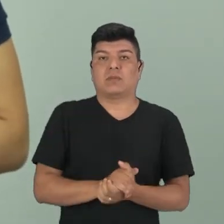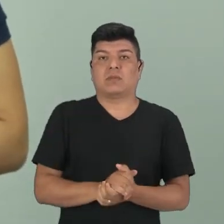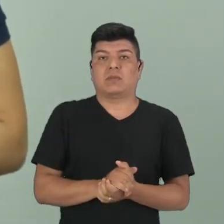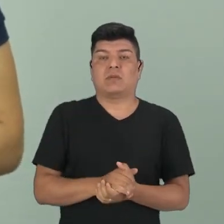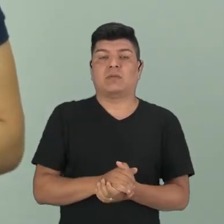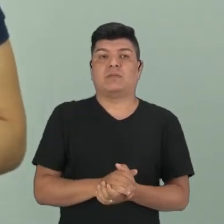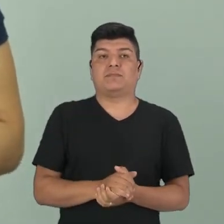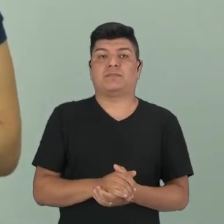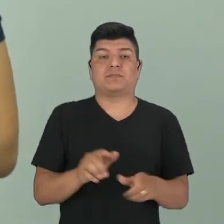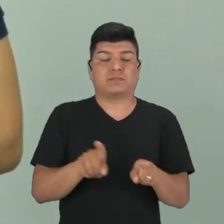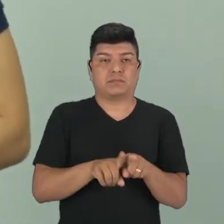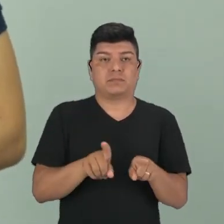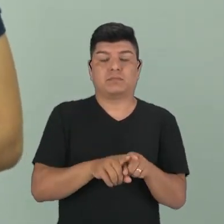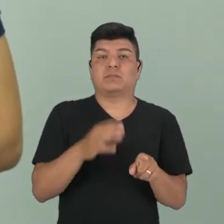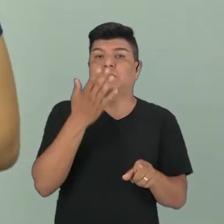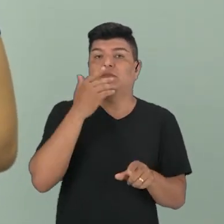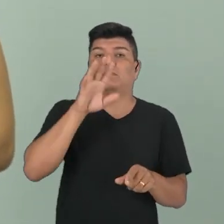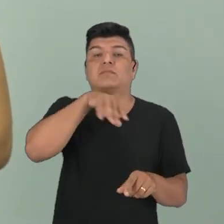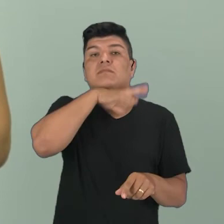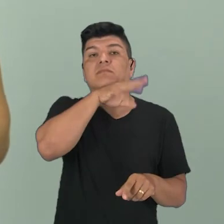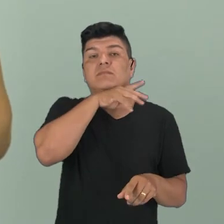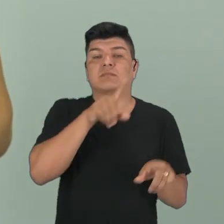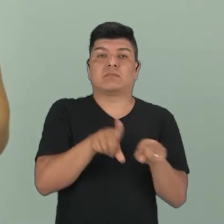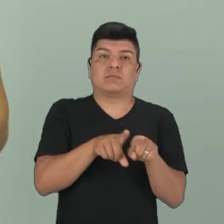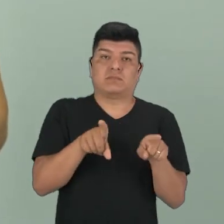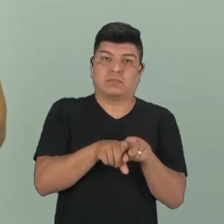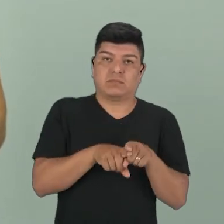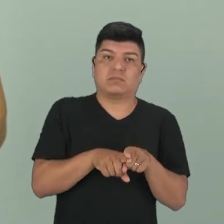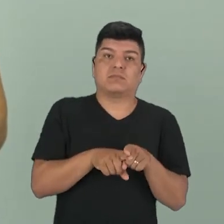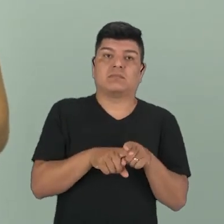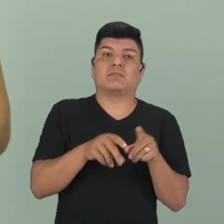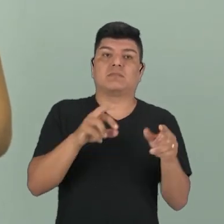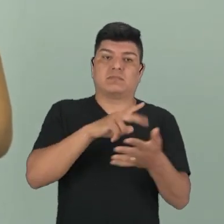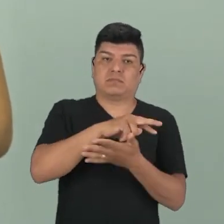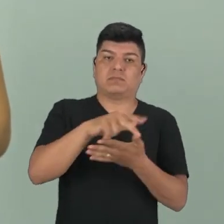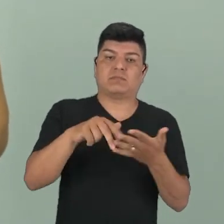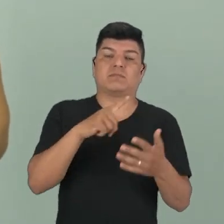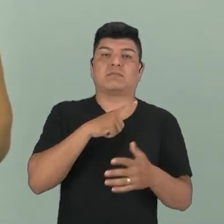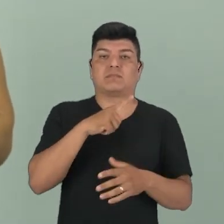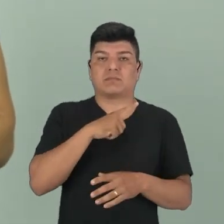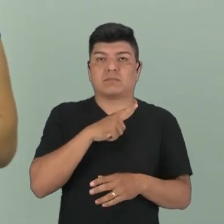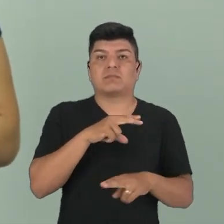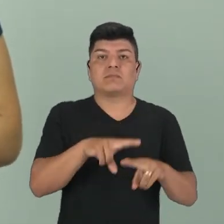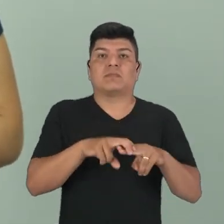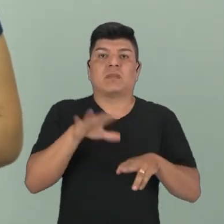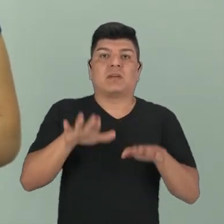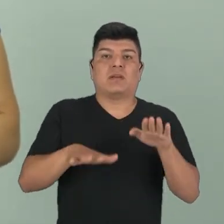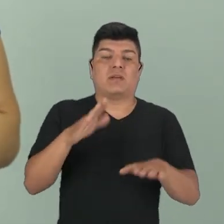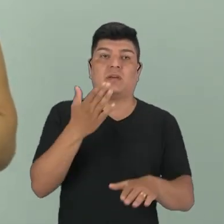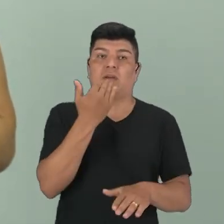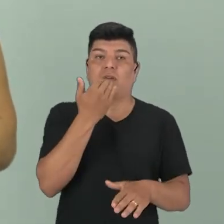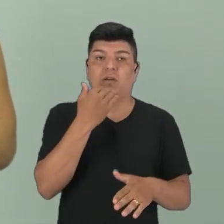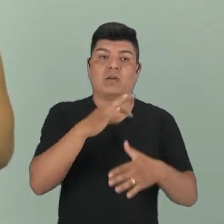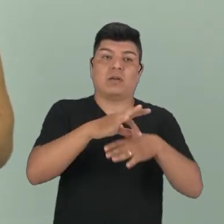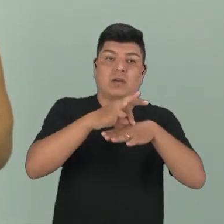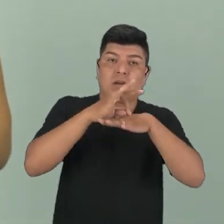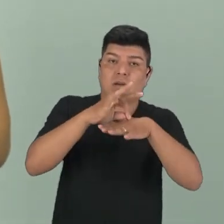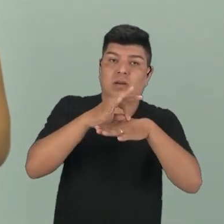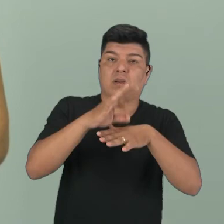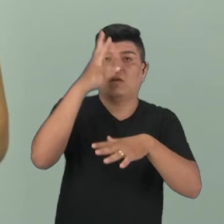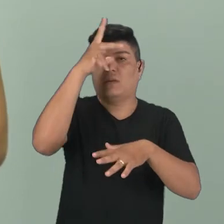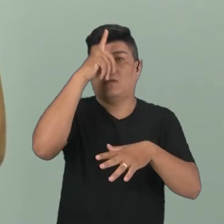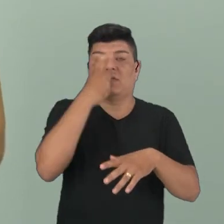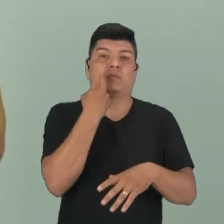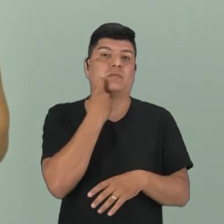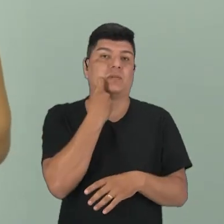na nossa alimentação Mas também de outros animais para alimentação diversificada né Nós nos alimentamos de carne vermelha de